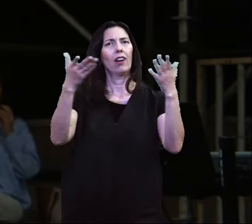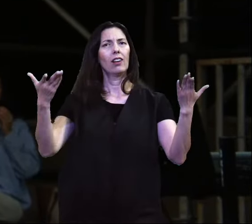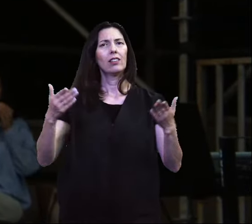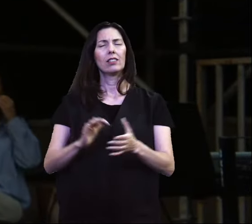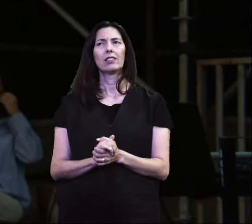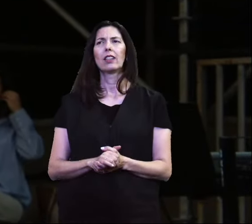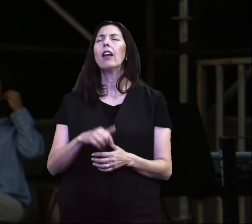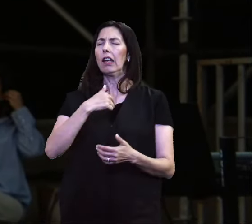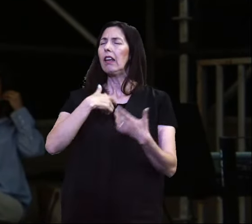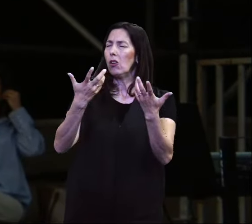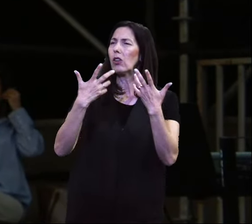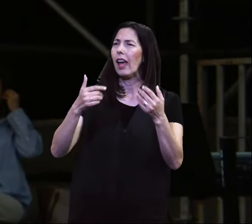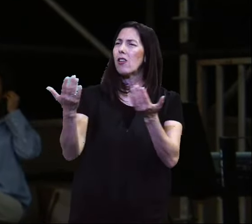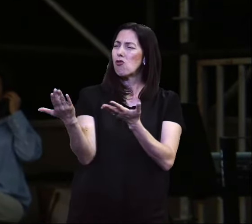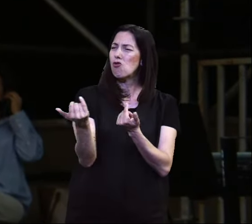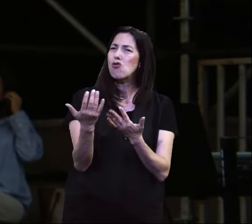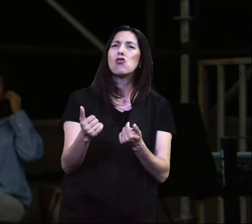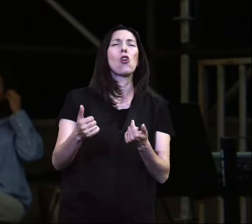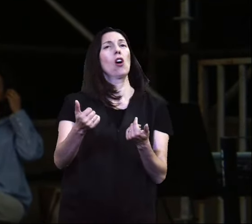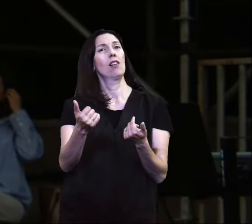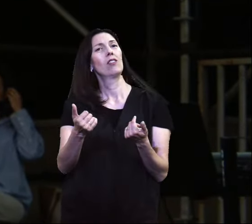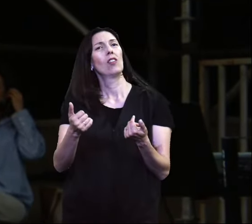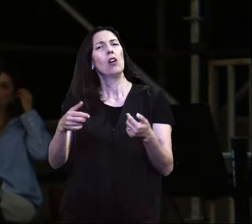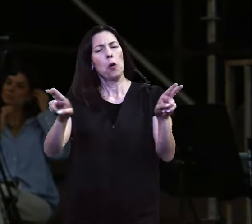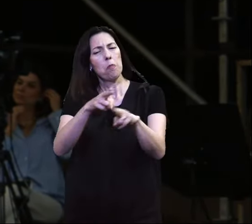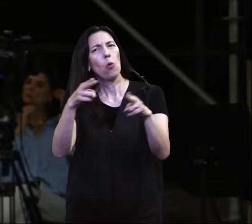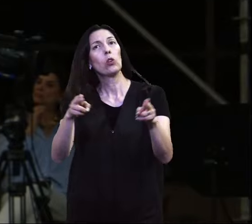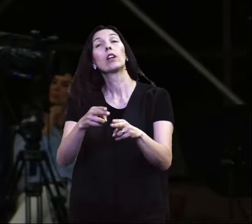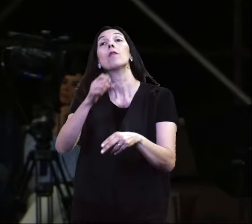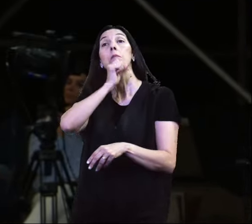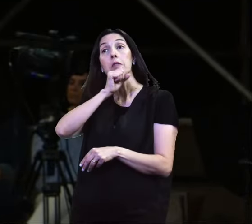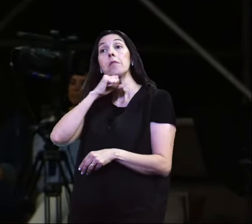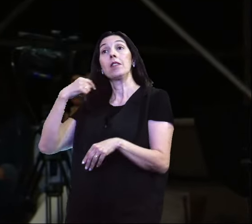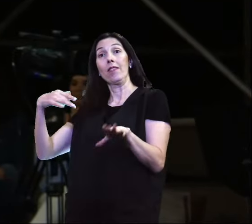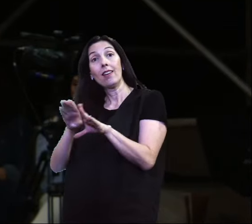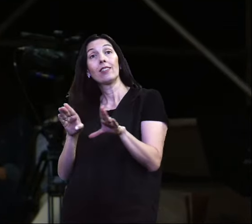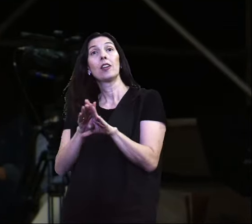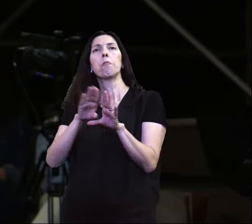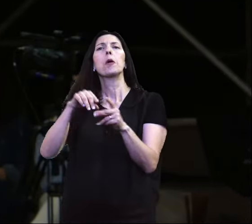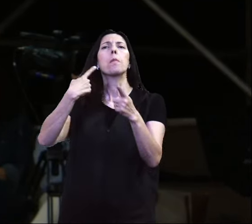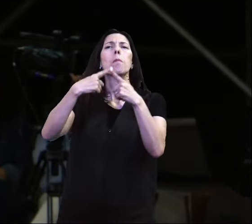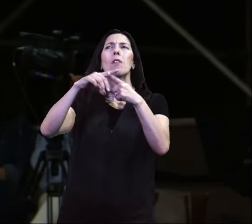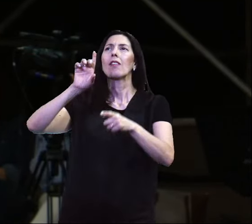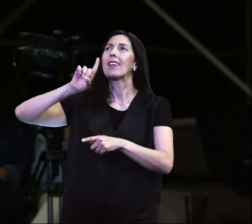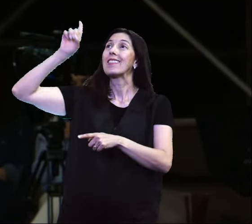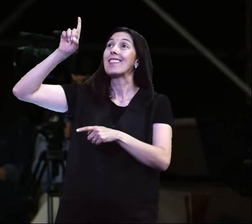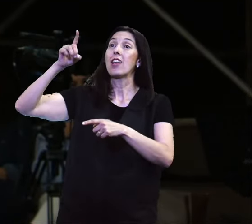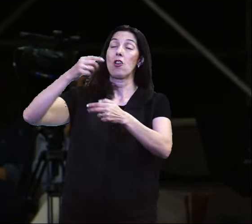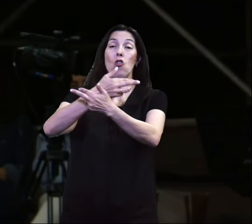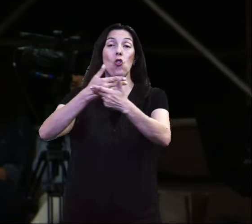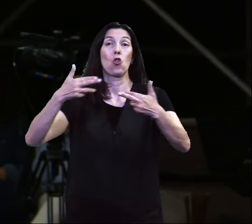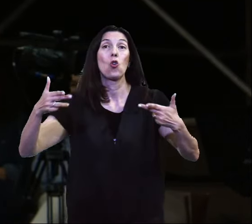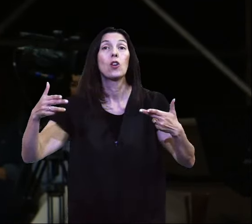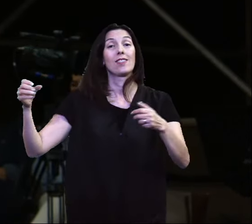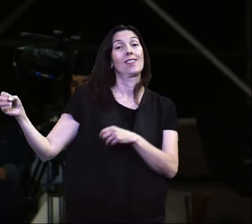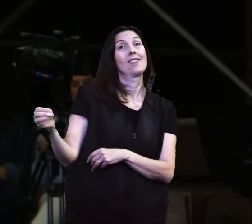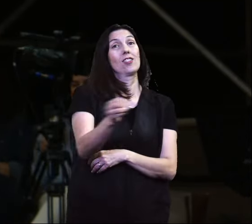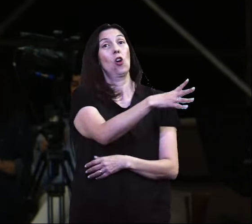façam canções, os mais velhos também, porque Deus vai fazer coisa